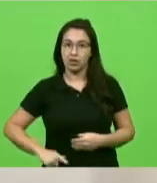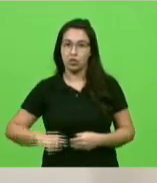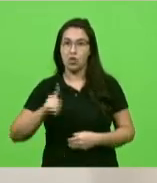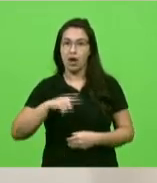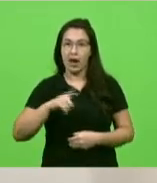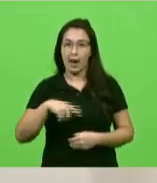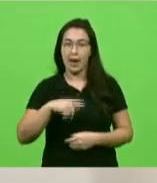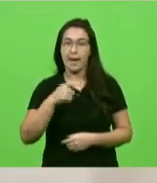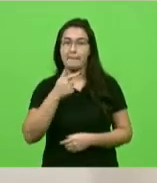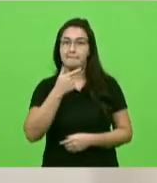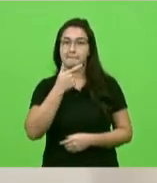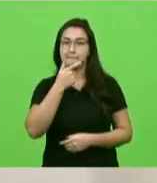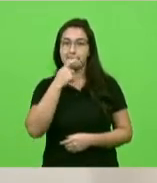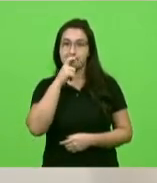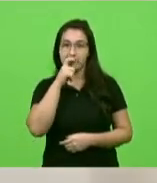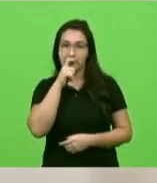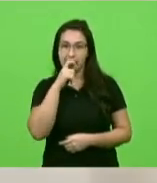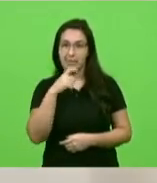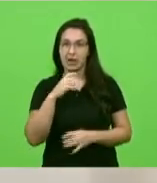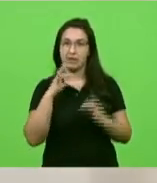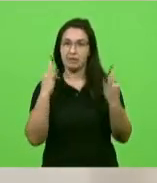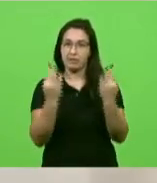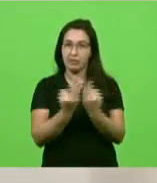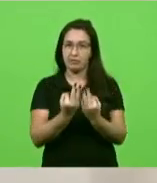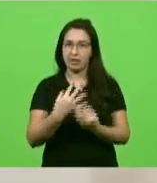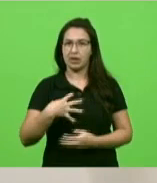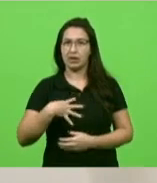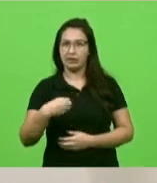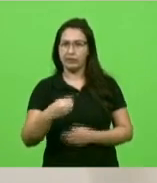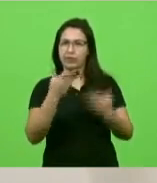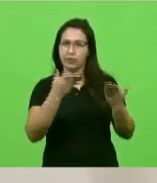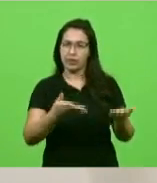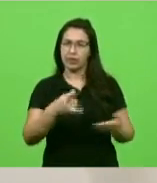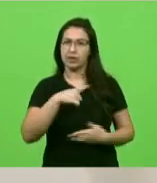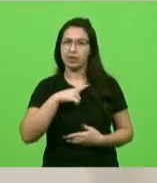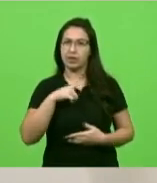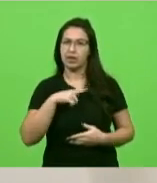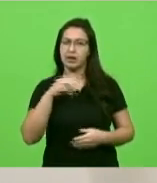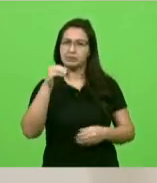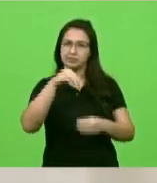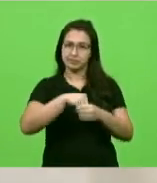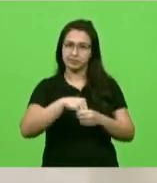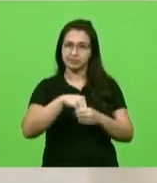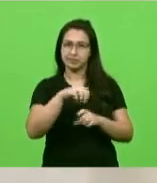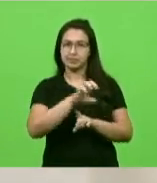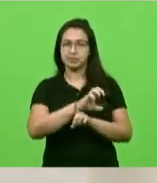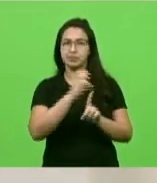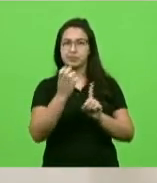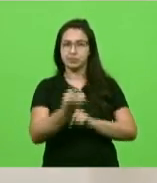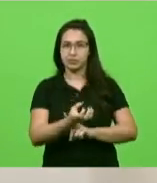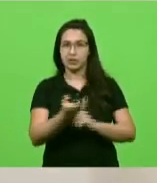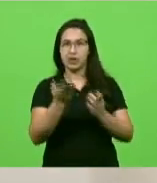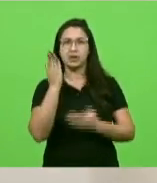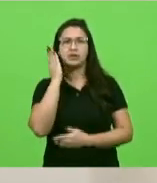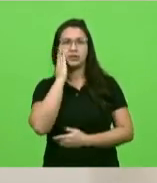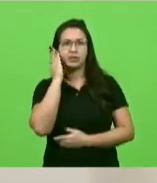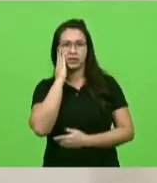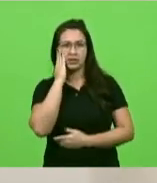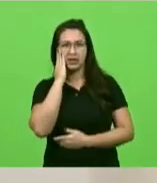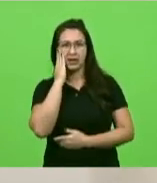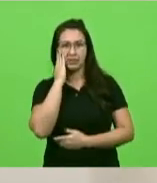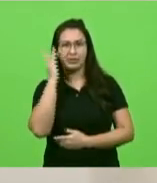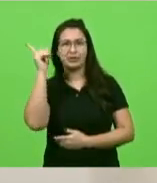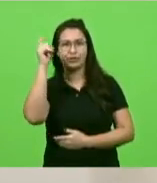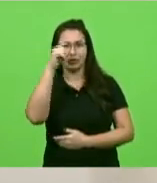de família, é um filho, é um membro da comunidade. Por certo, ele sabia as mazelas que o cargo lhe